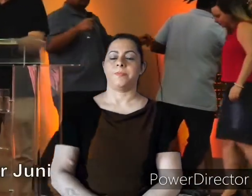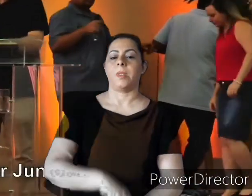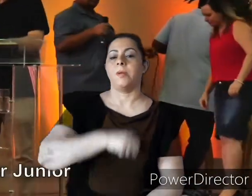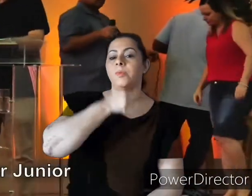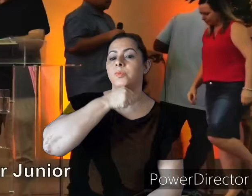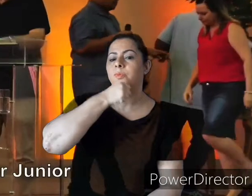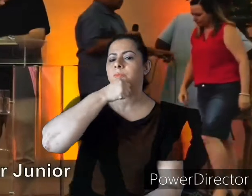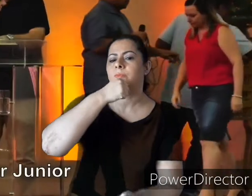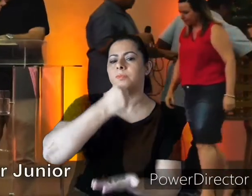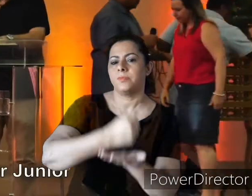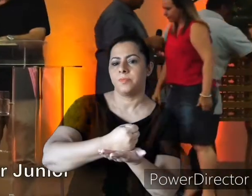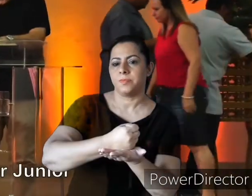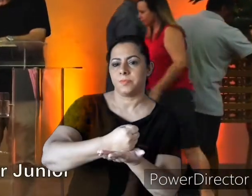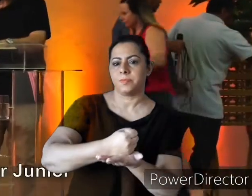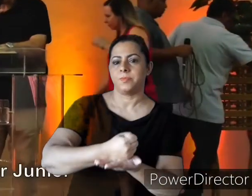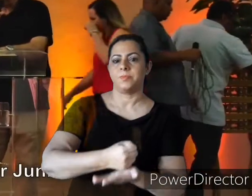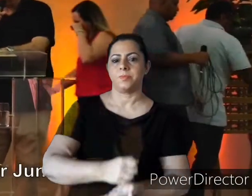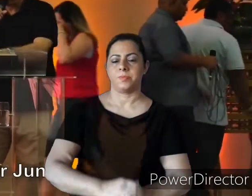2 Reis,